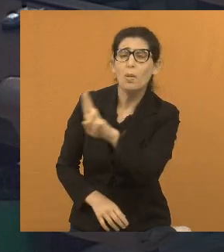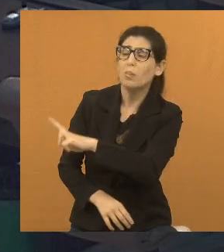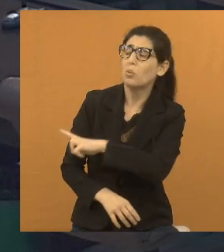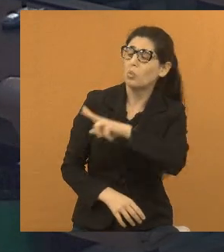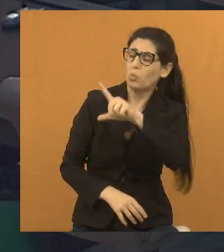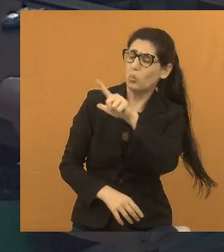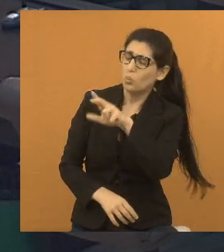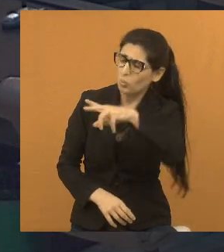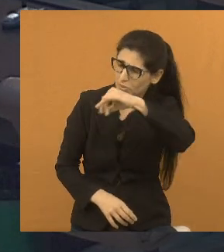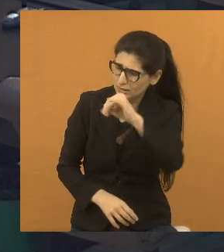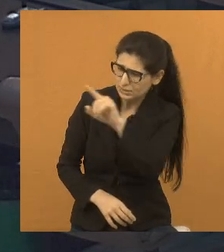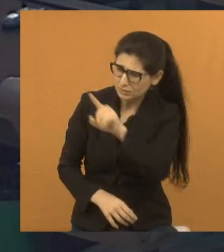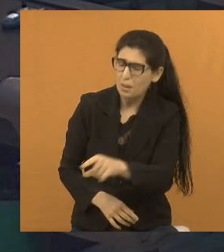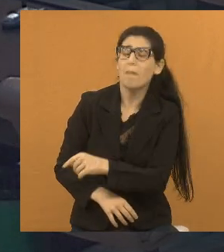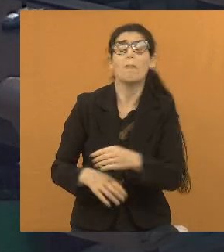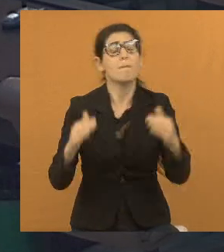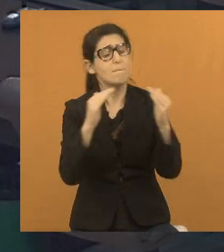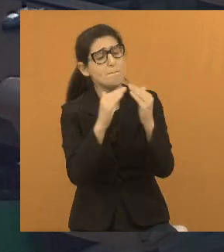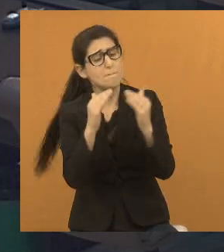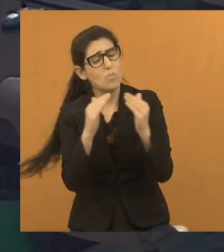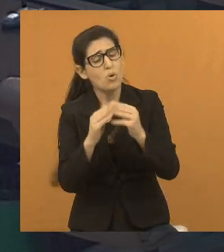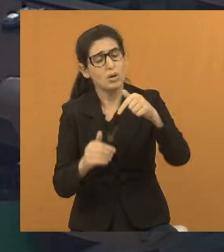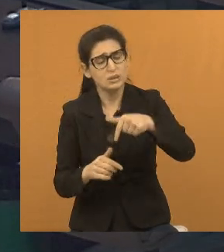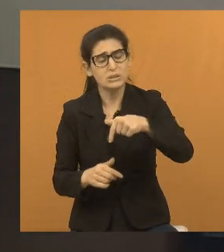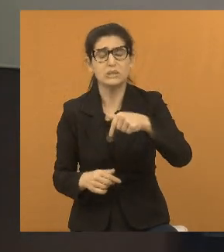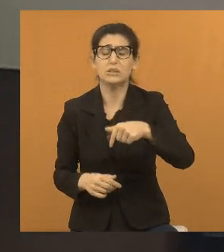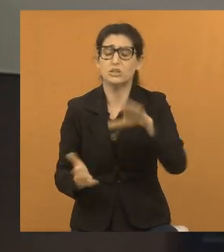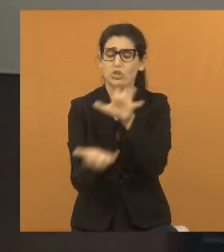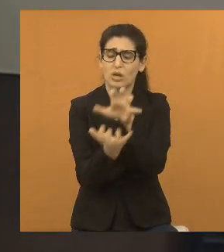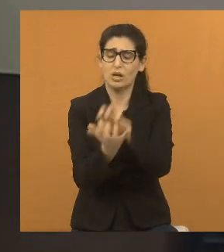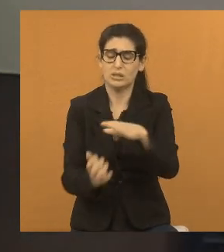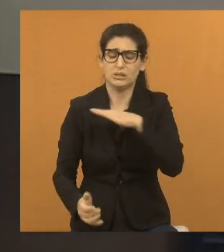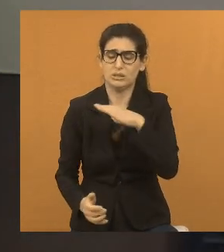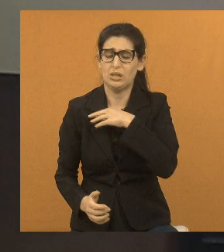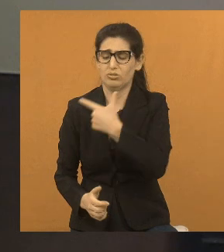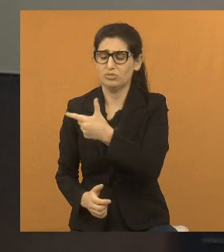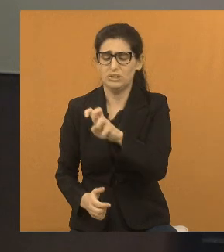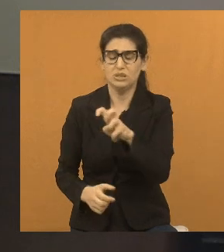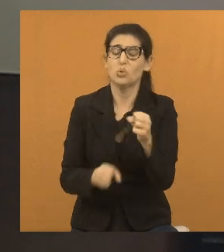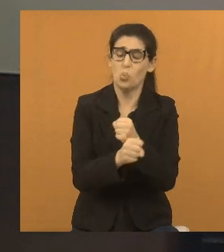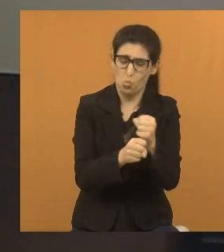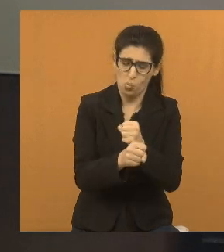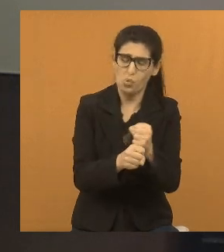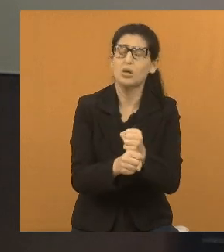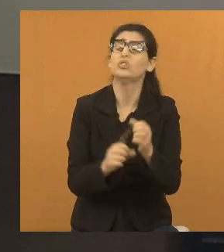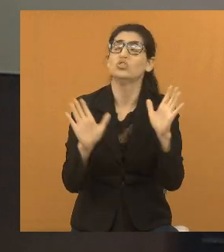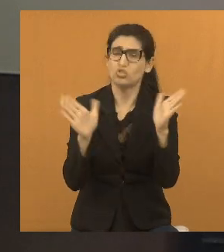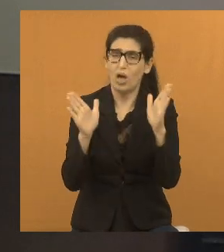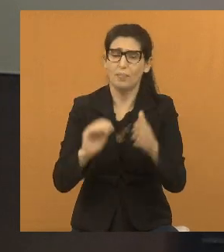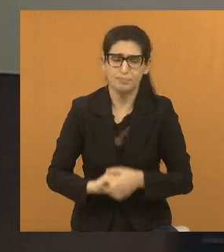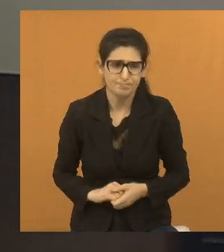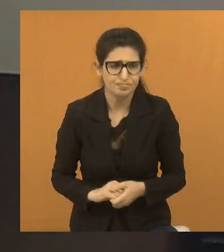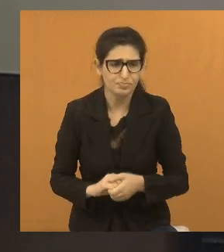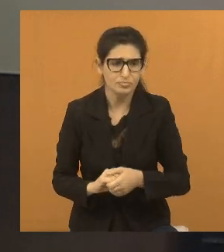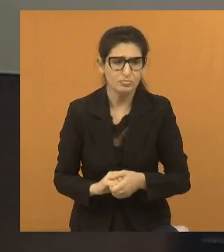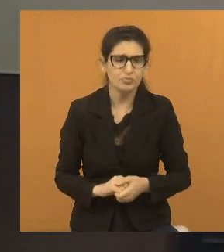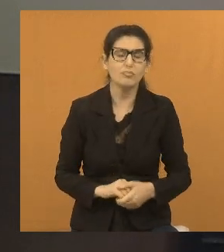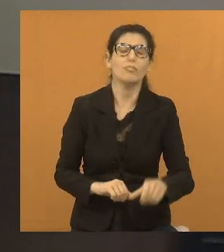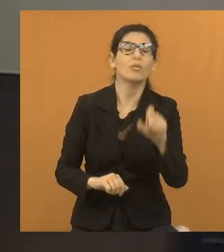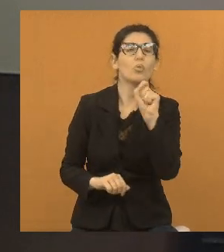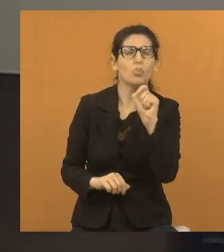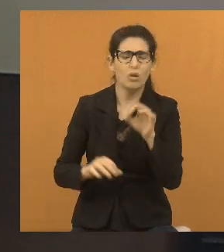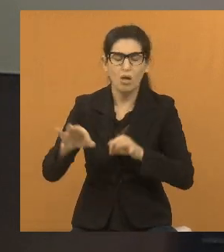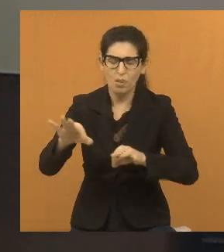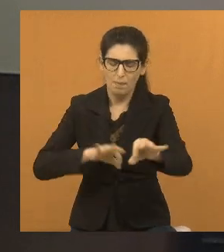sou morador em Jacareí há 25 anos e eu gostaria de saber dos autores do plano diretor como eles